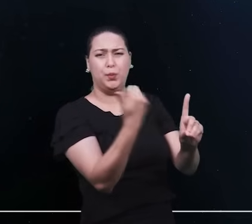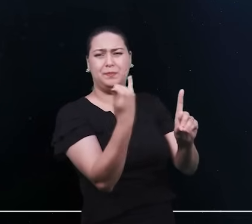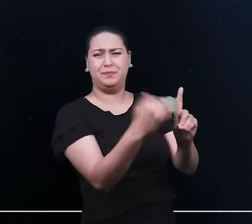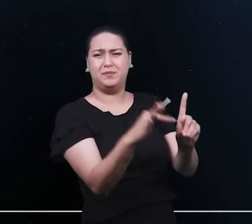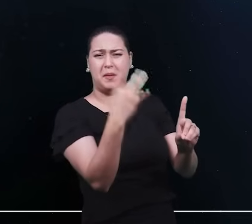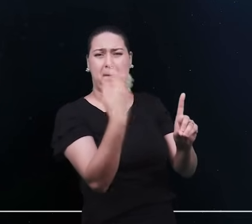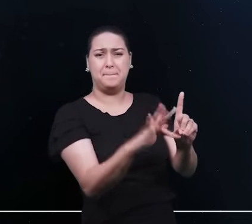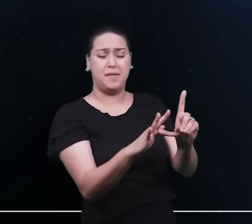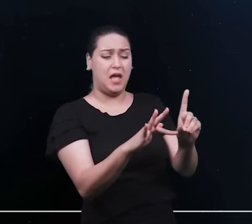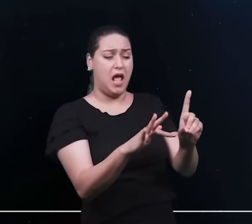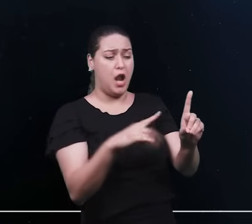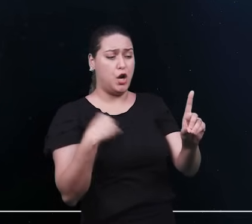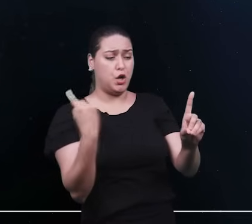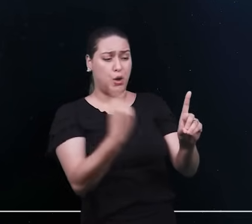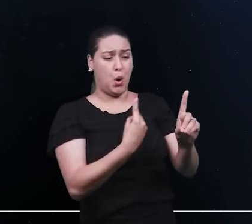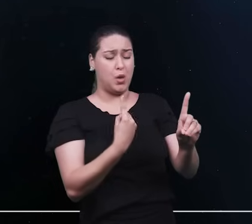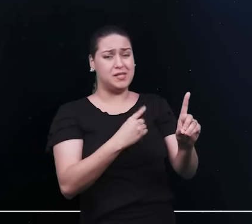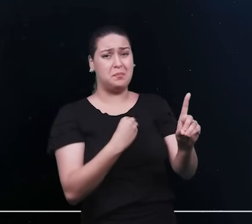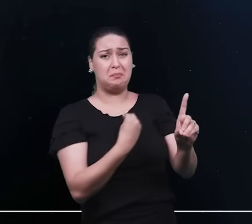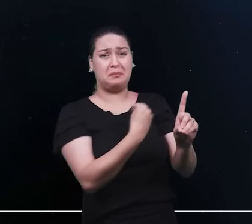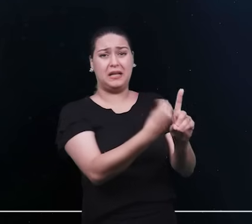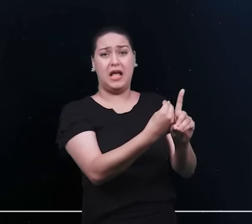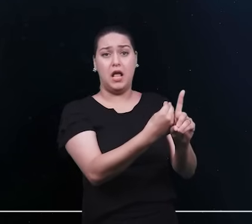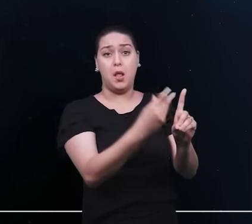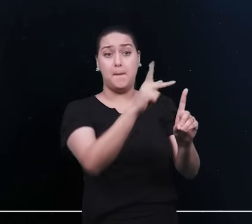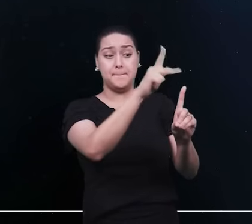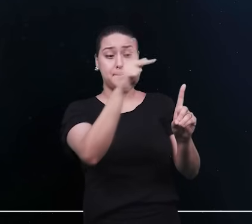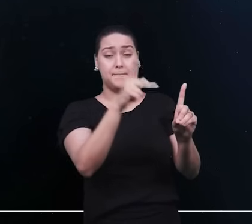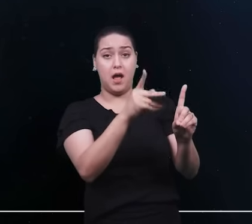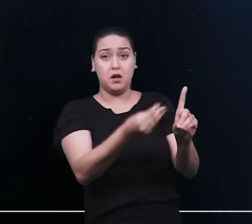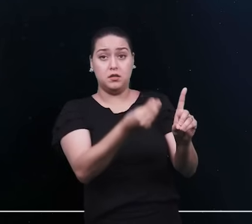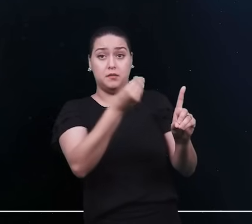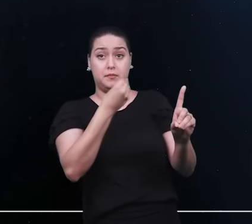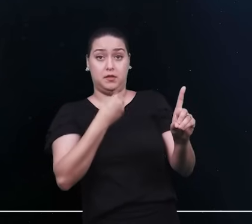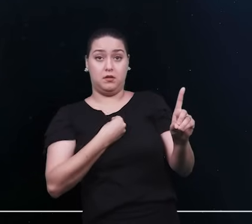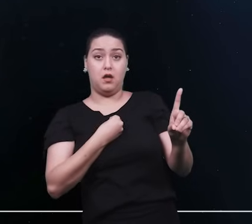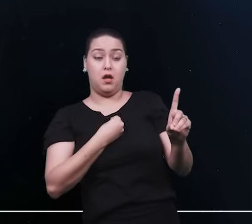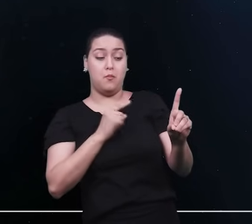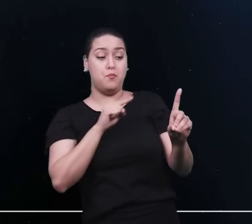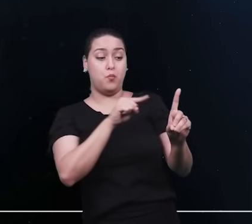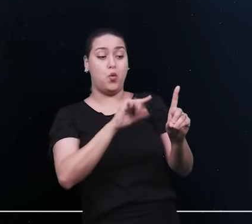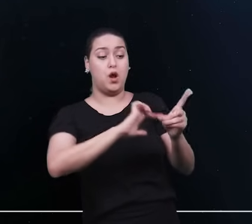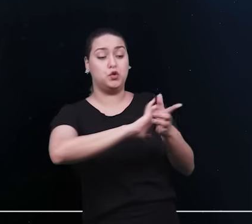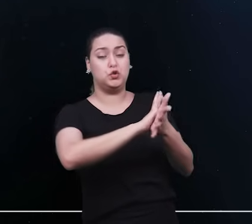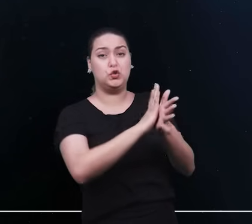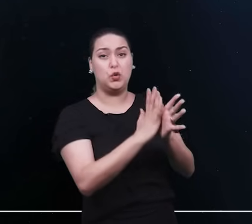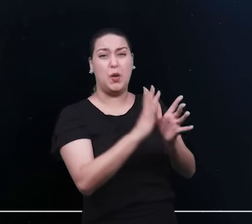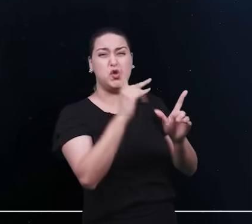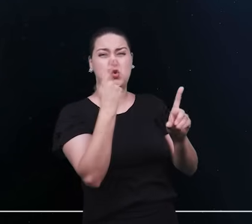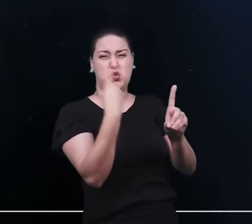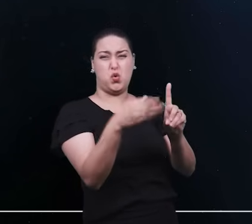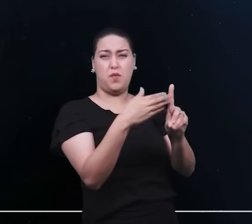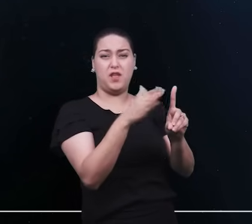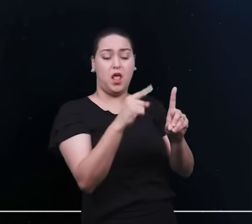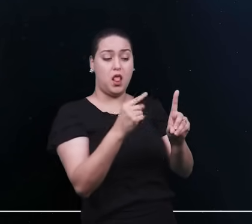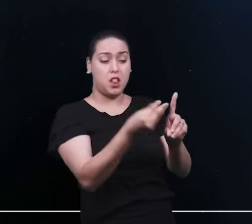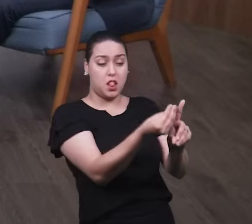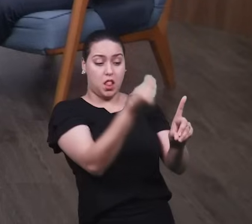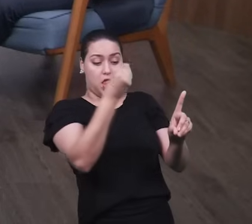a paz estava sobre ele, e pelas suas pisaduras fomos